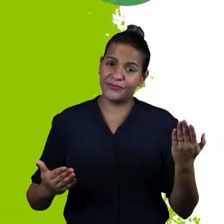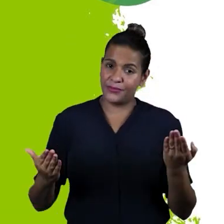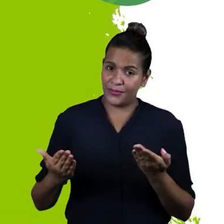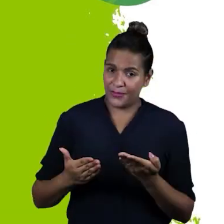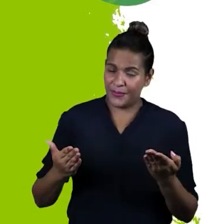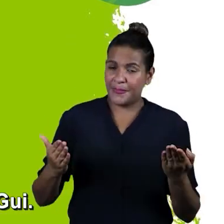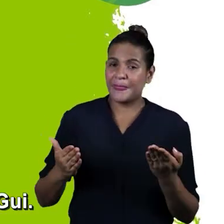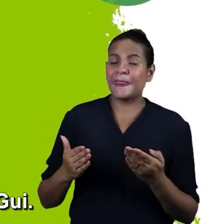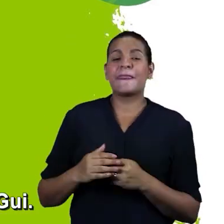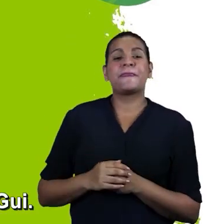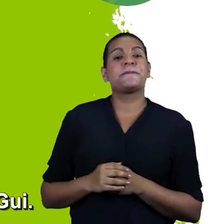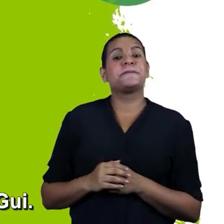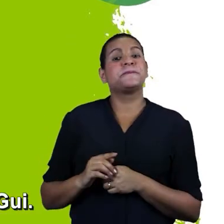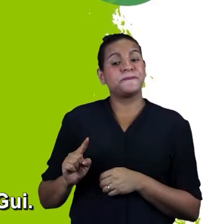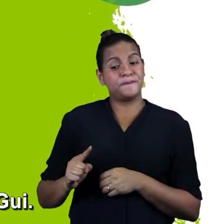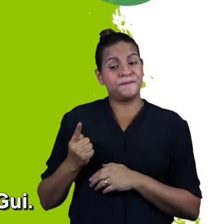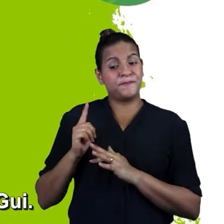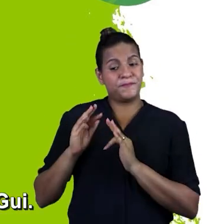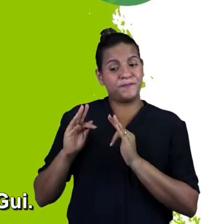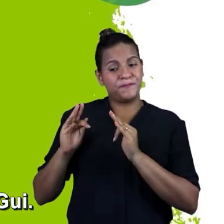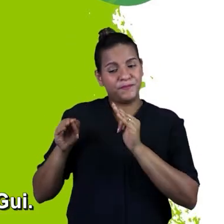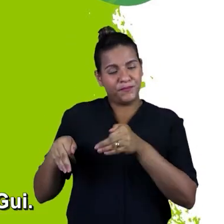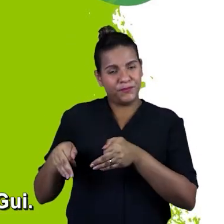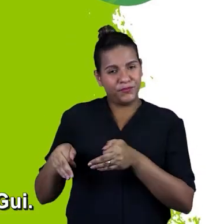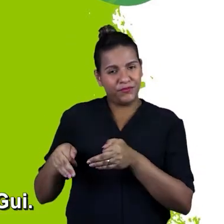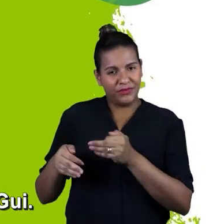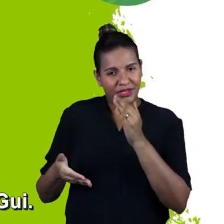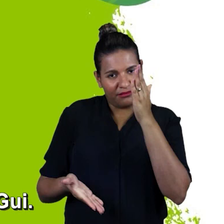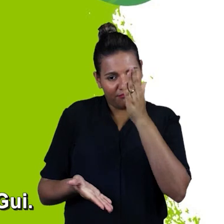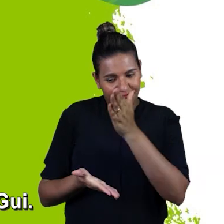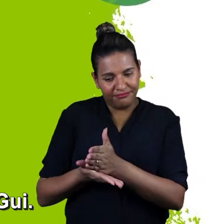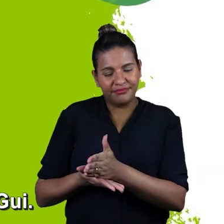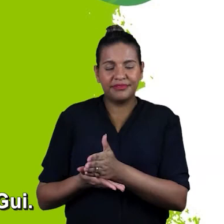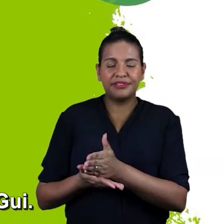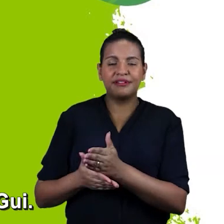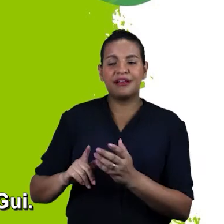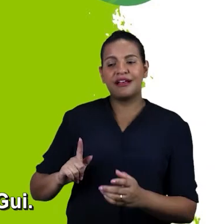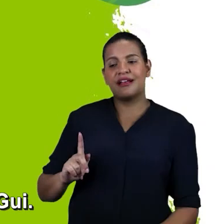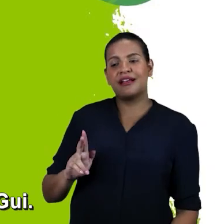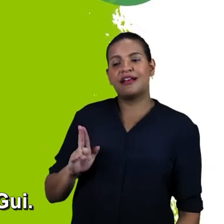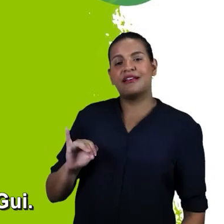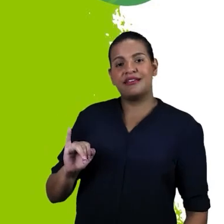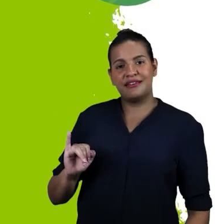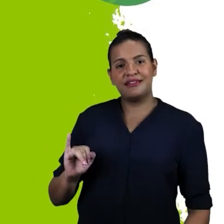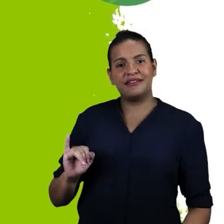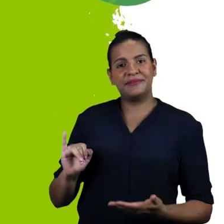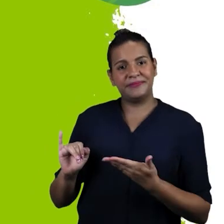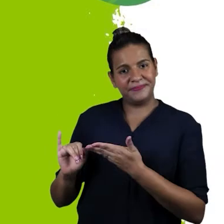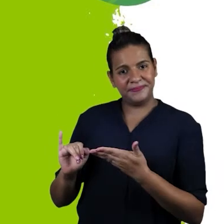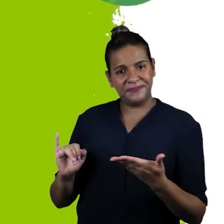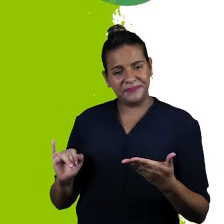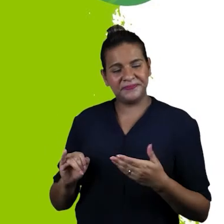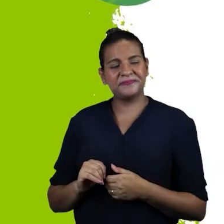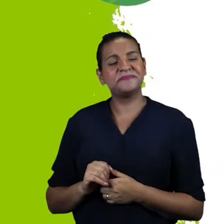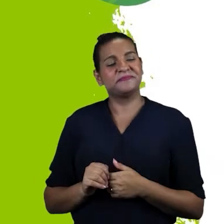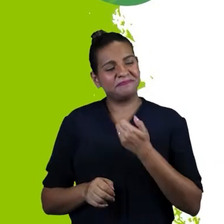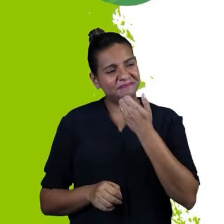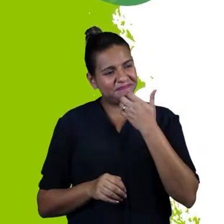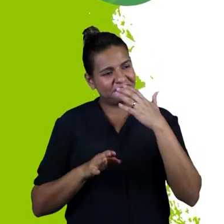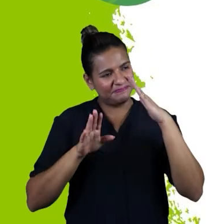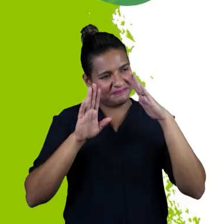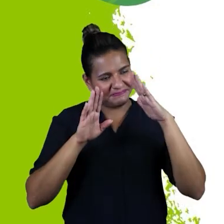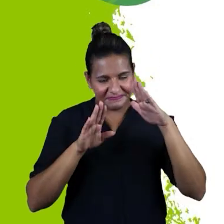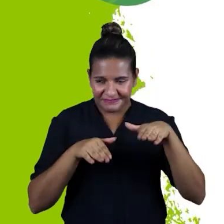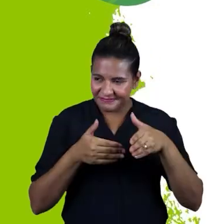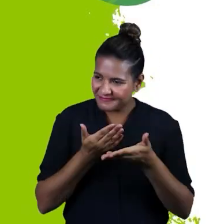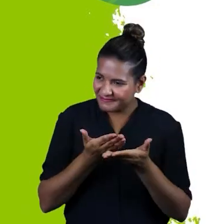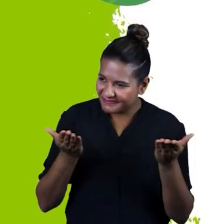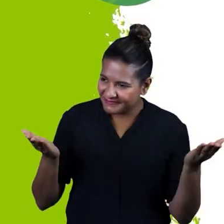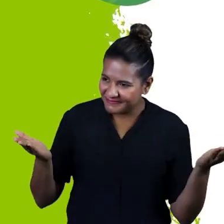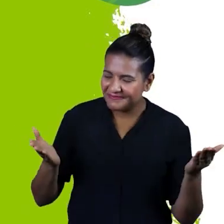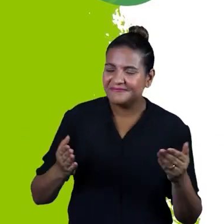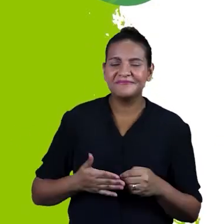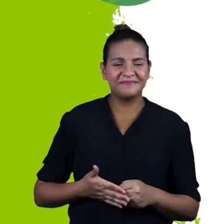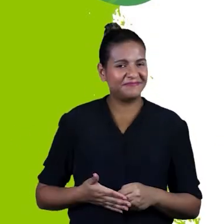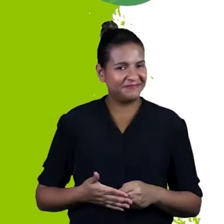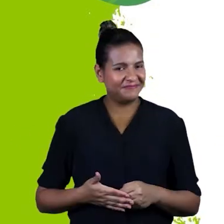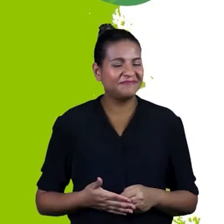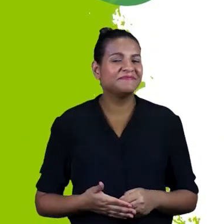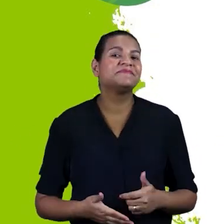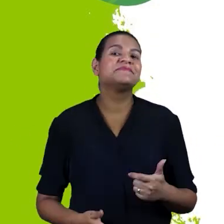Obrigada, Ana. Agora, para finalizar esse primeiro bloco, eu chamo o Gui. Boa tarde, tudo bem para todo